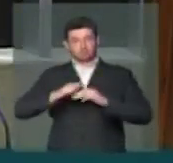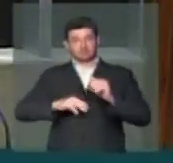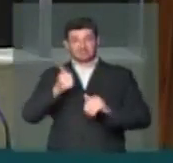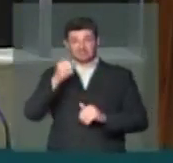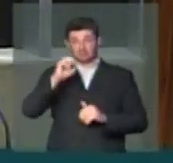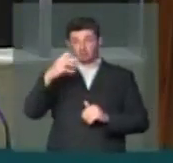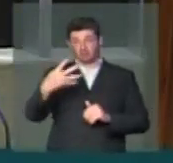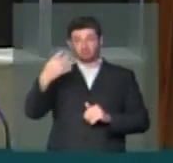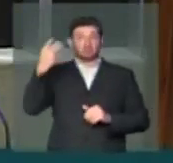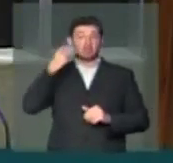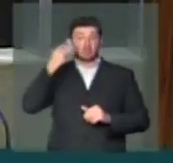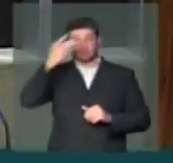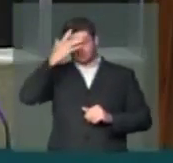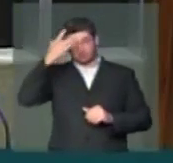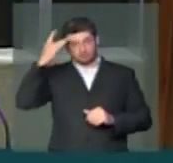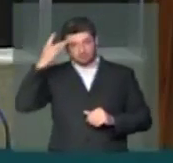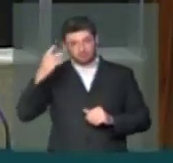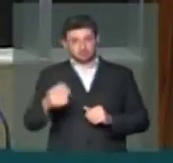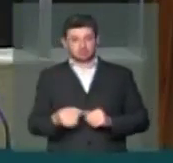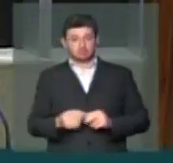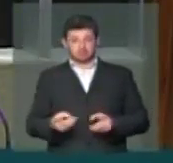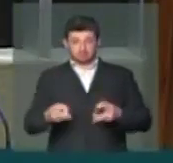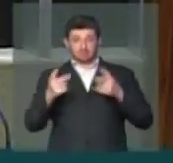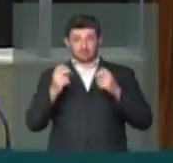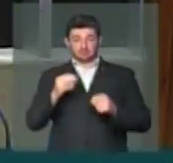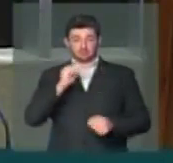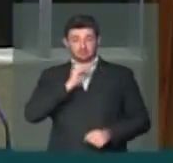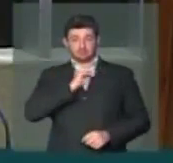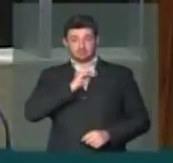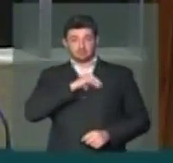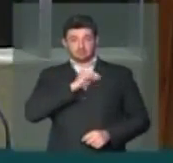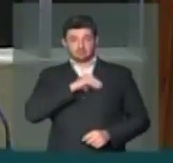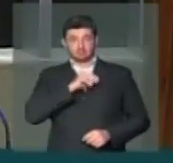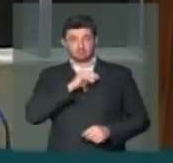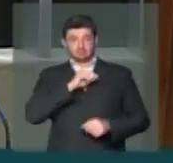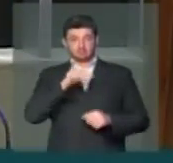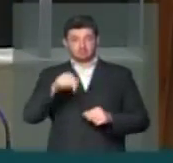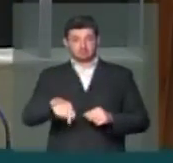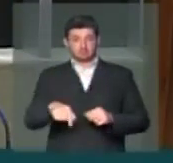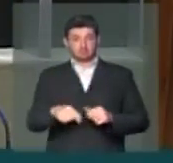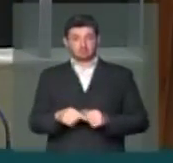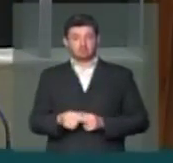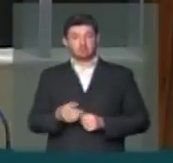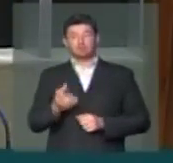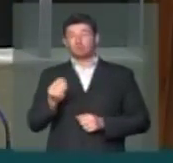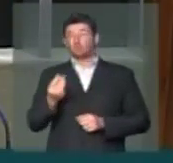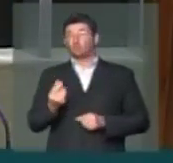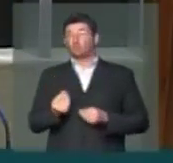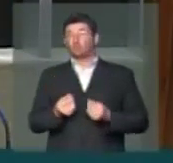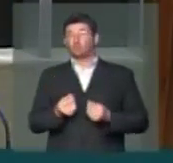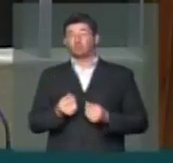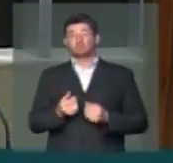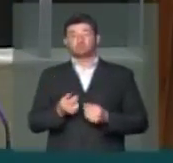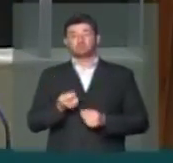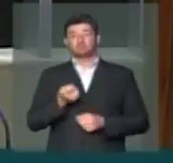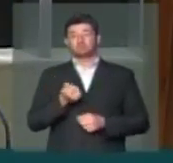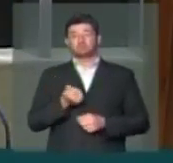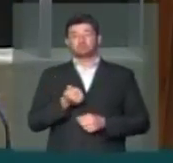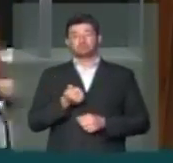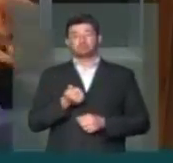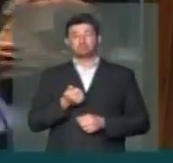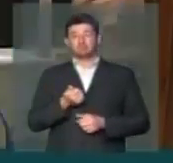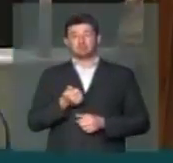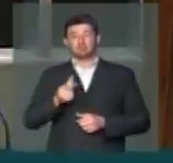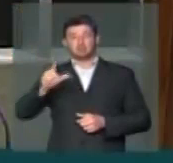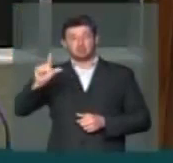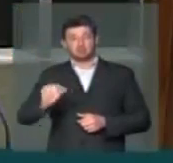milhões de pessoas, vê que aqui a remuneração do trabalho é muito apequenada em